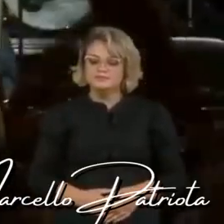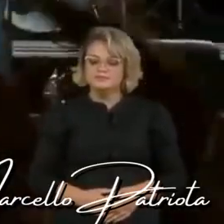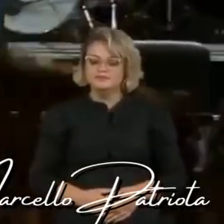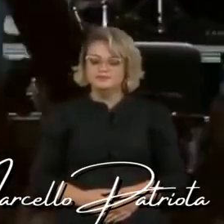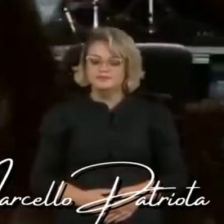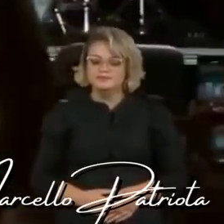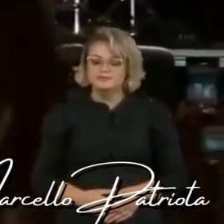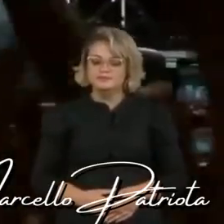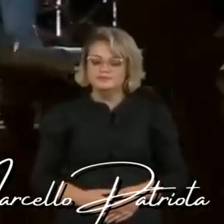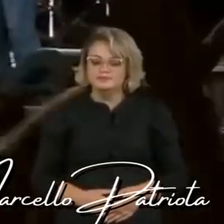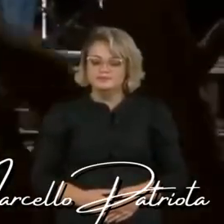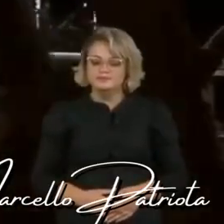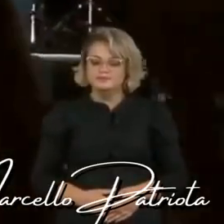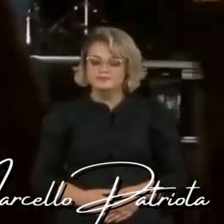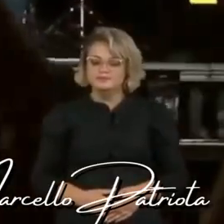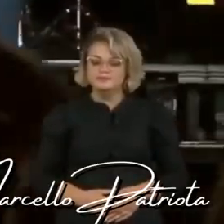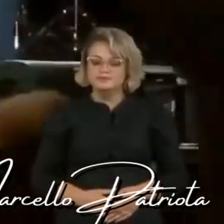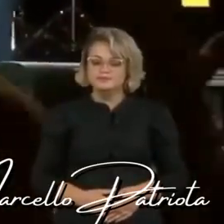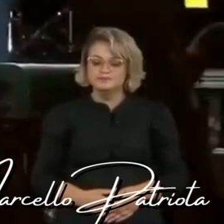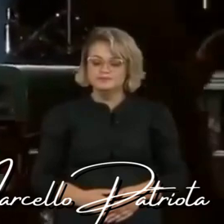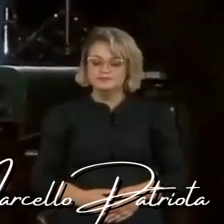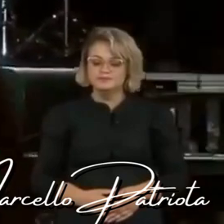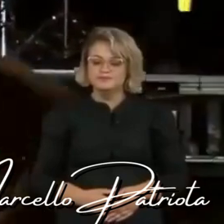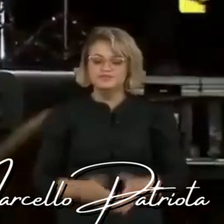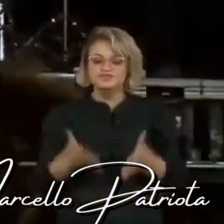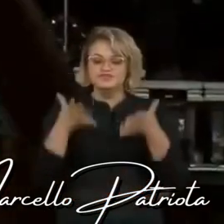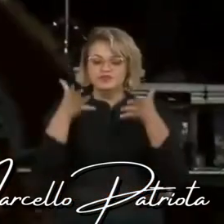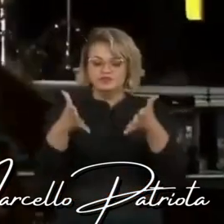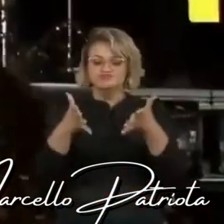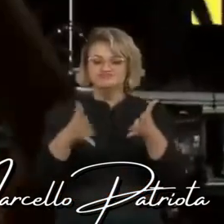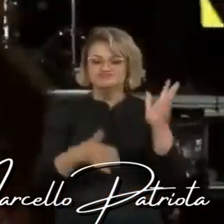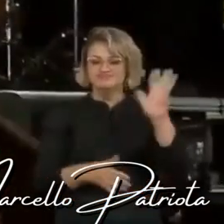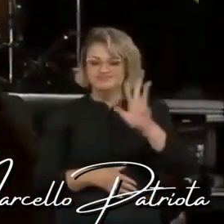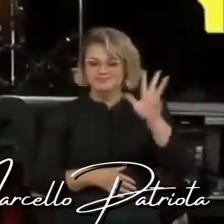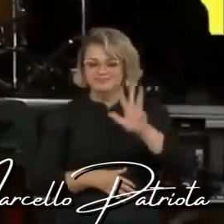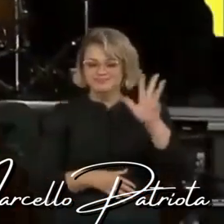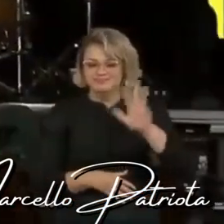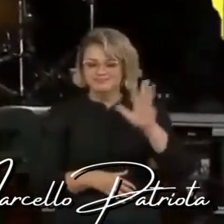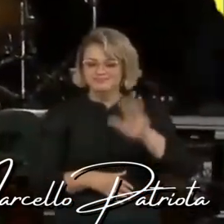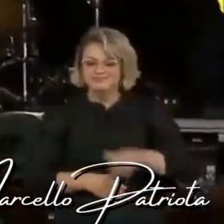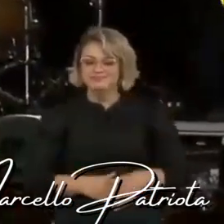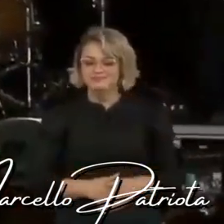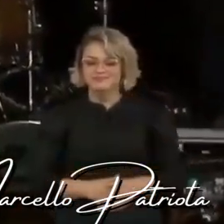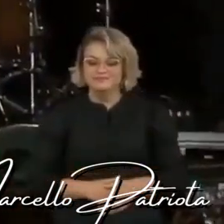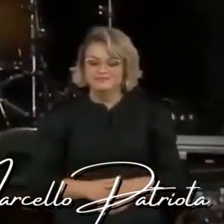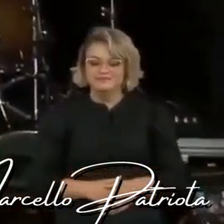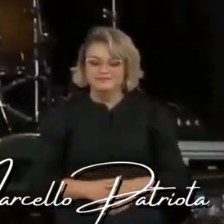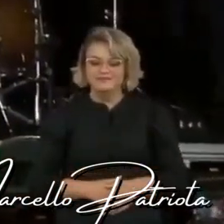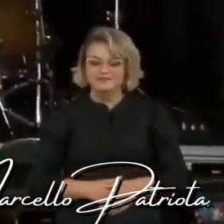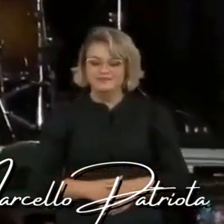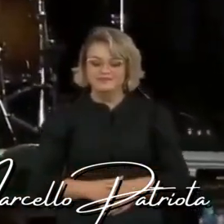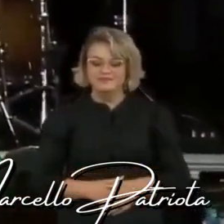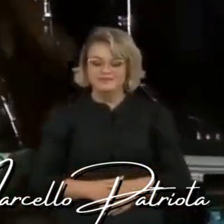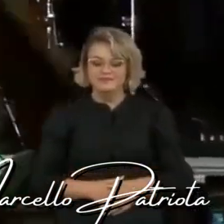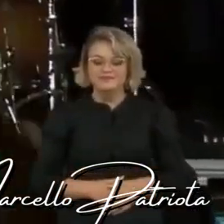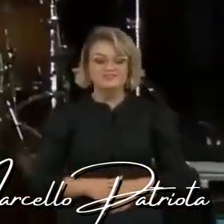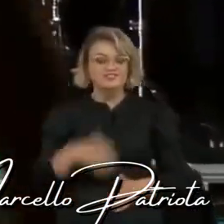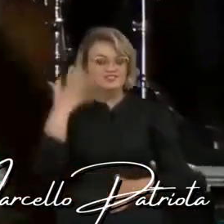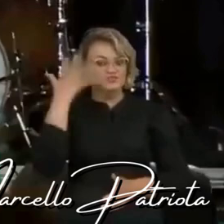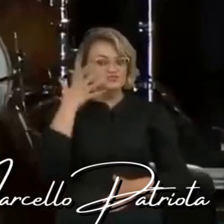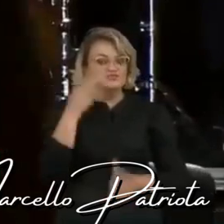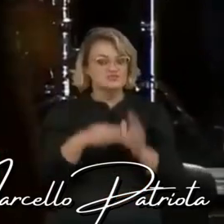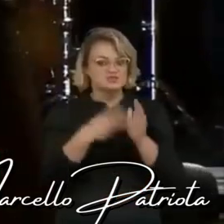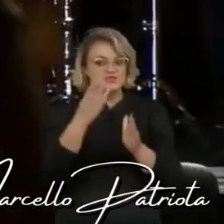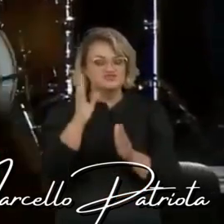Do povo brasileiro. Chega então o presidente Lula ao púlpito para o seu terceiro discurso do